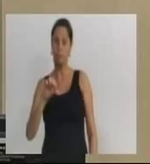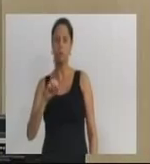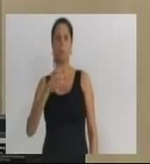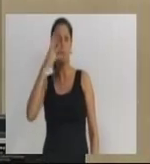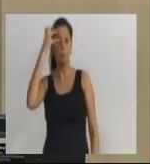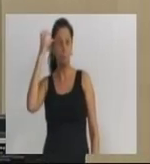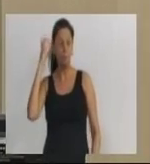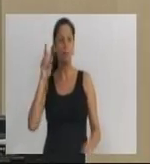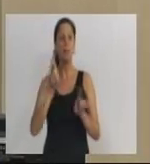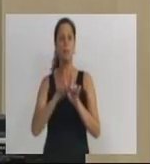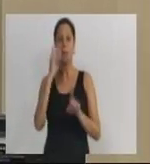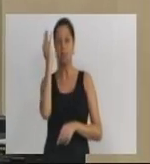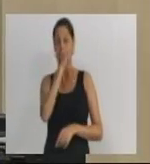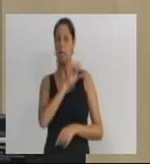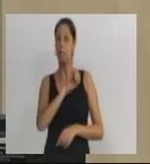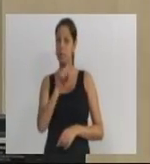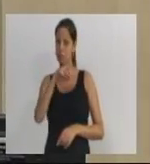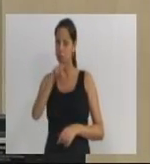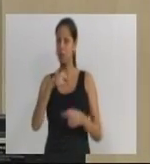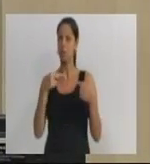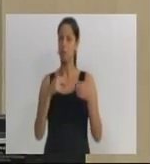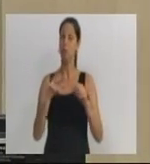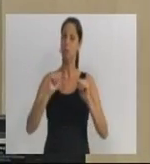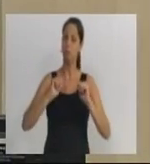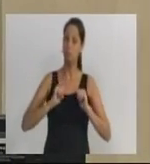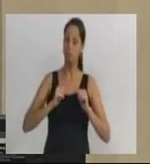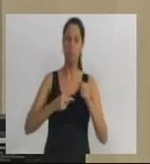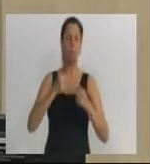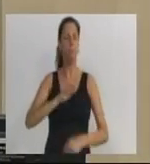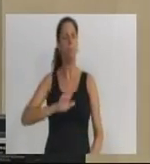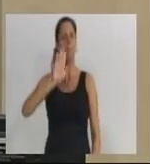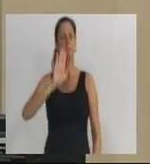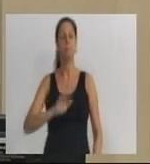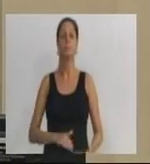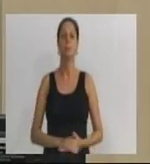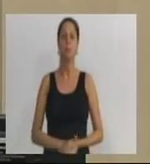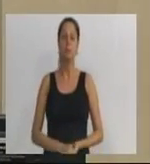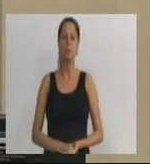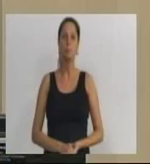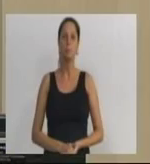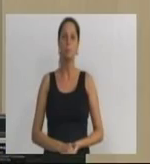Nates. Favoráveis permaneçam como estão, contrários manifestem.